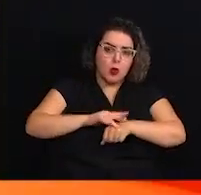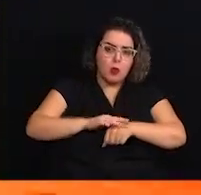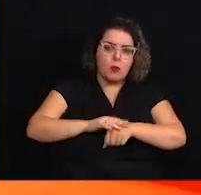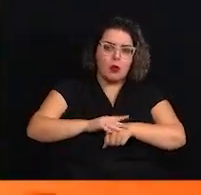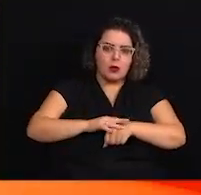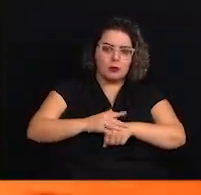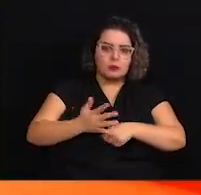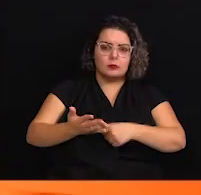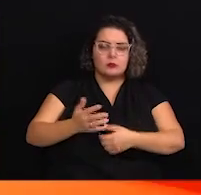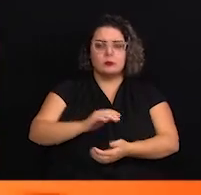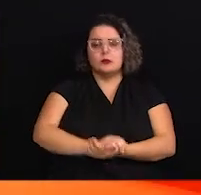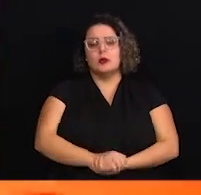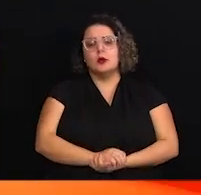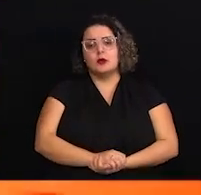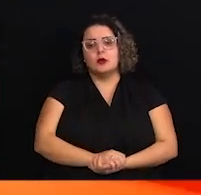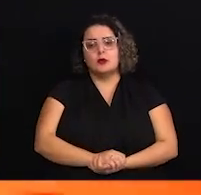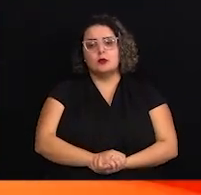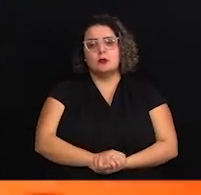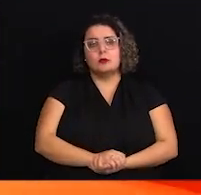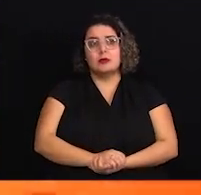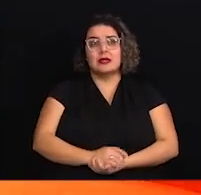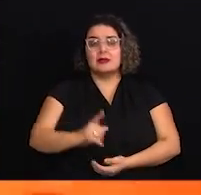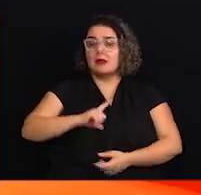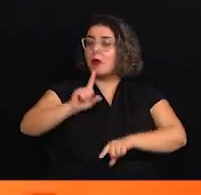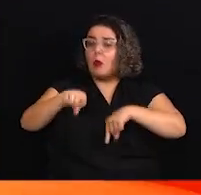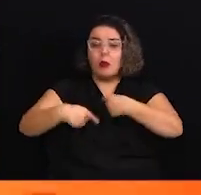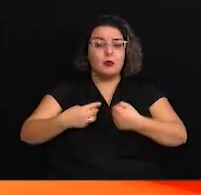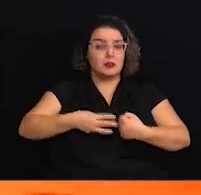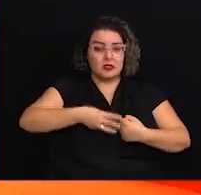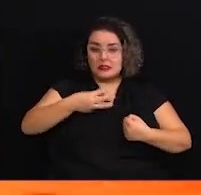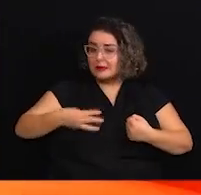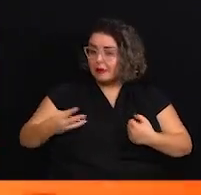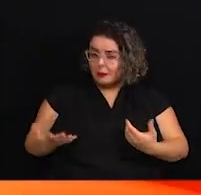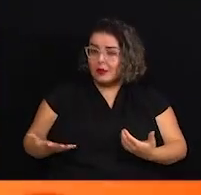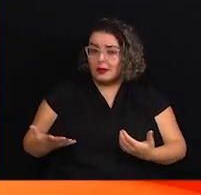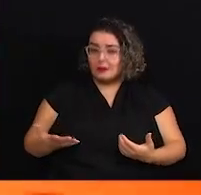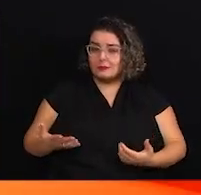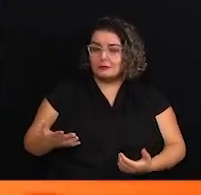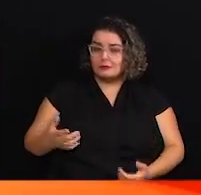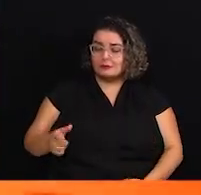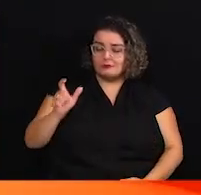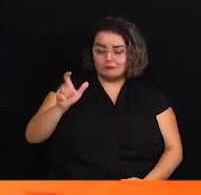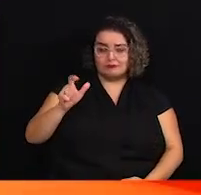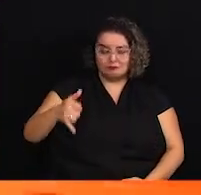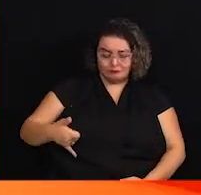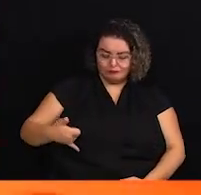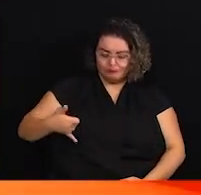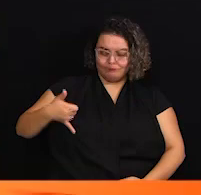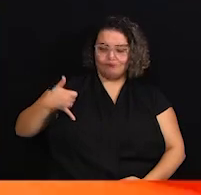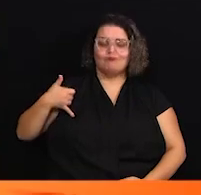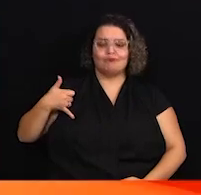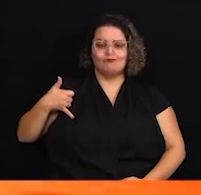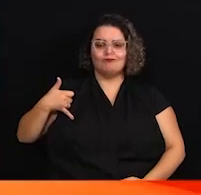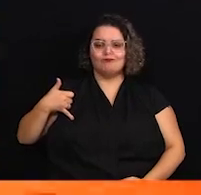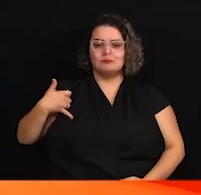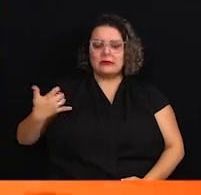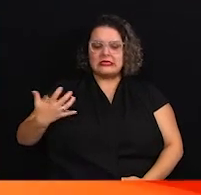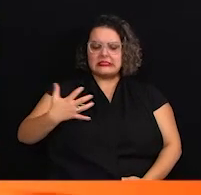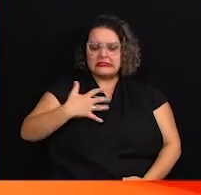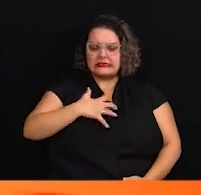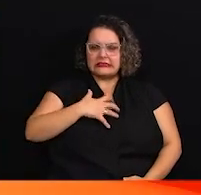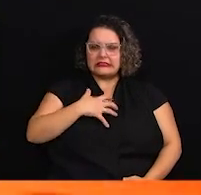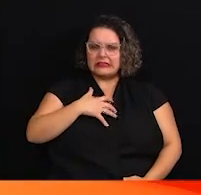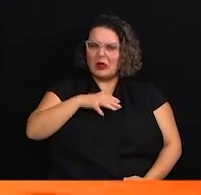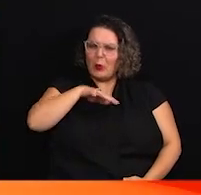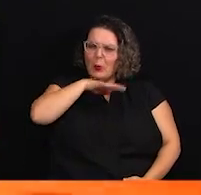doença, um princípio para adquirir outras síndromes. E a soberba é uma palavra que traz para as pessoas